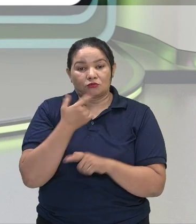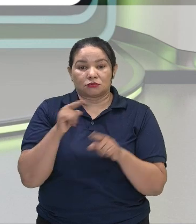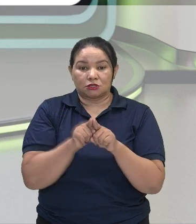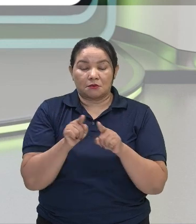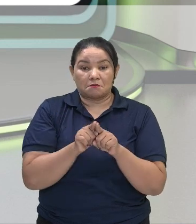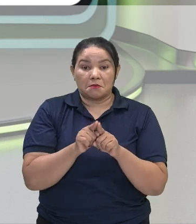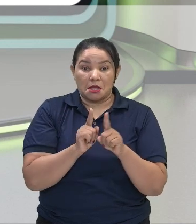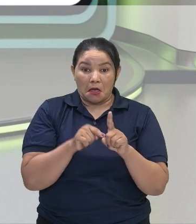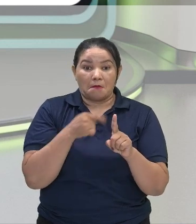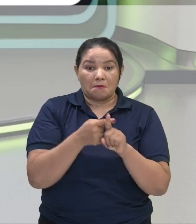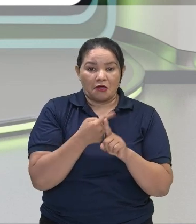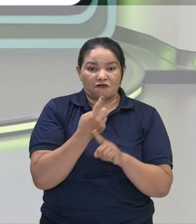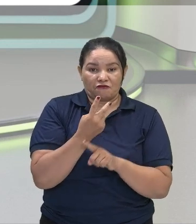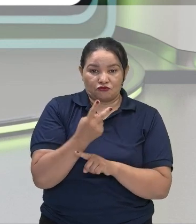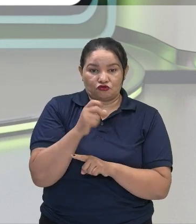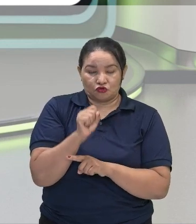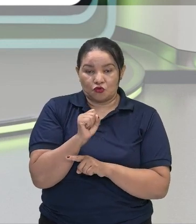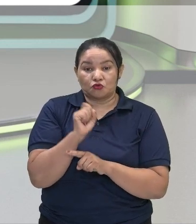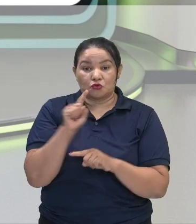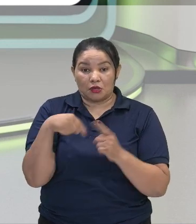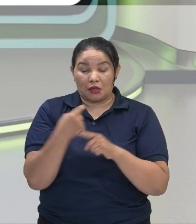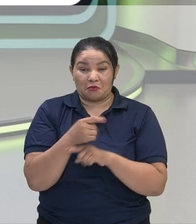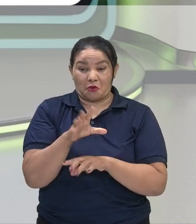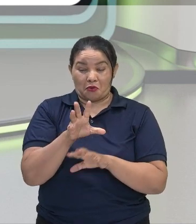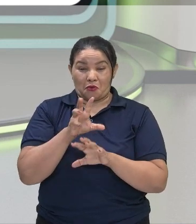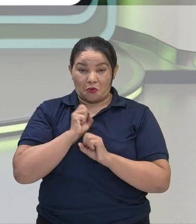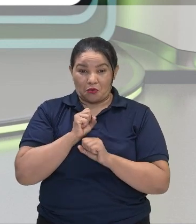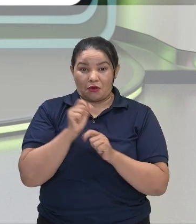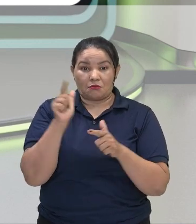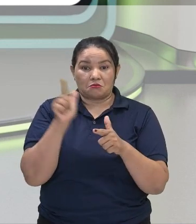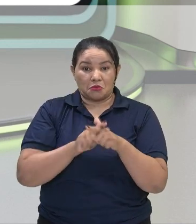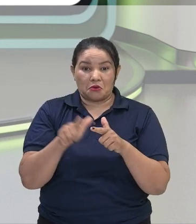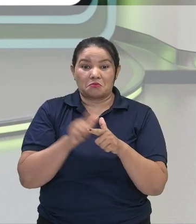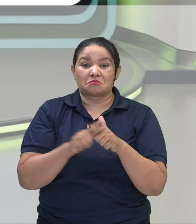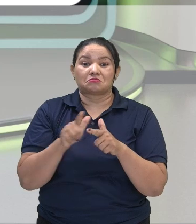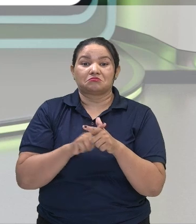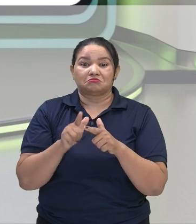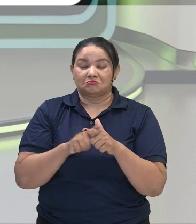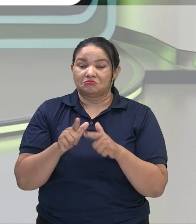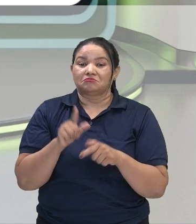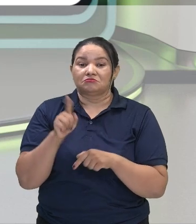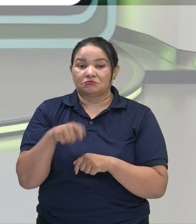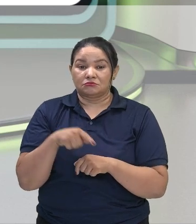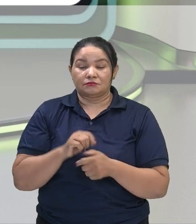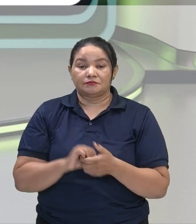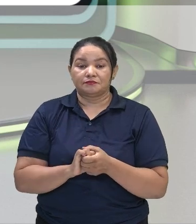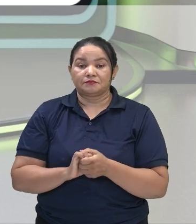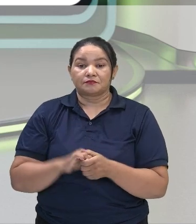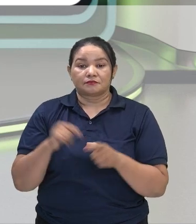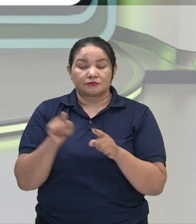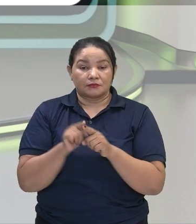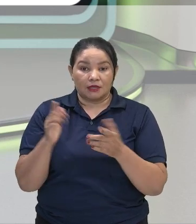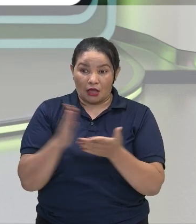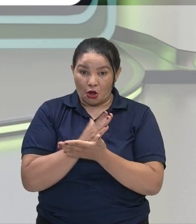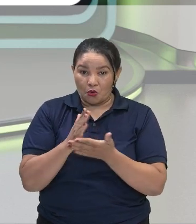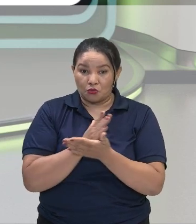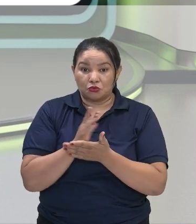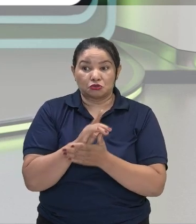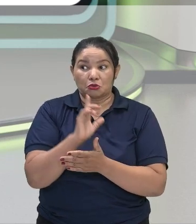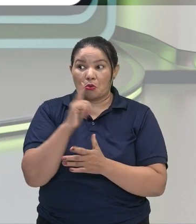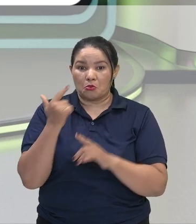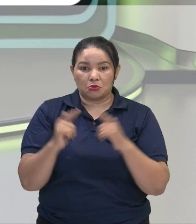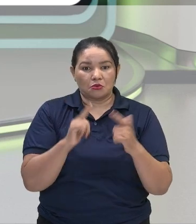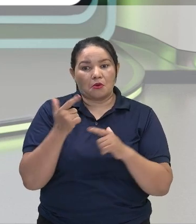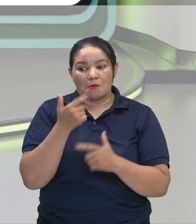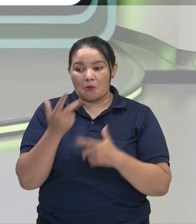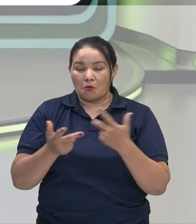radiação aguda nos meses seguintes. Mas a gente vê, gente, que não foram só essas pessoas que morreram, né? Muitas outras